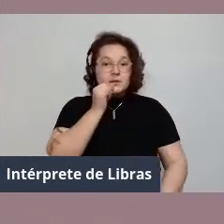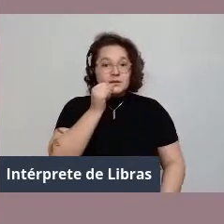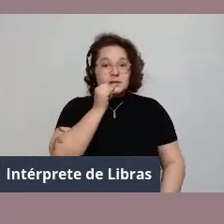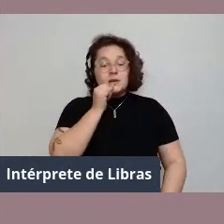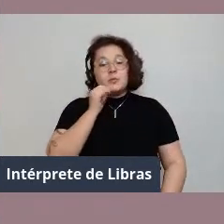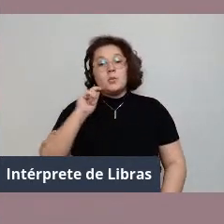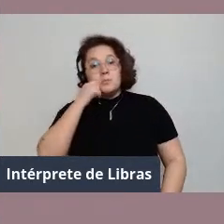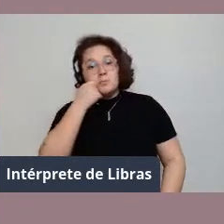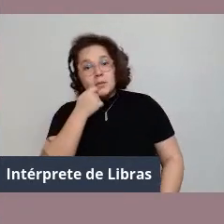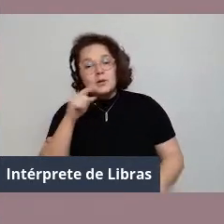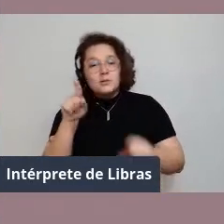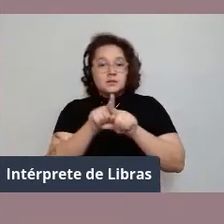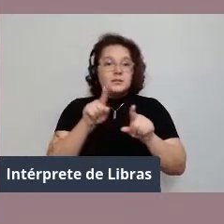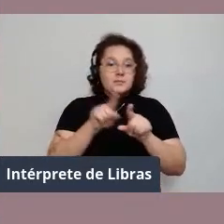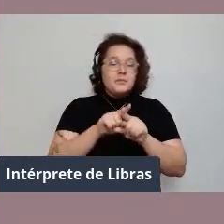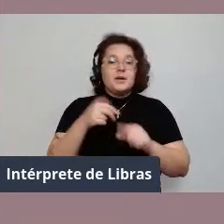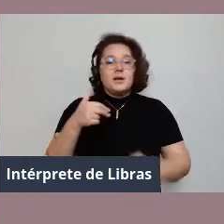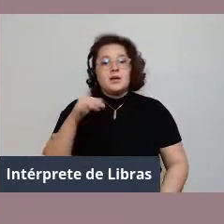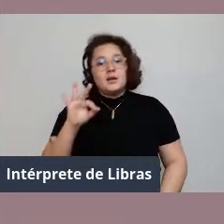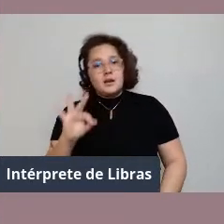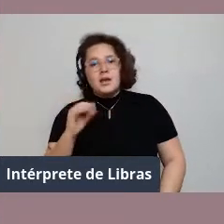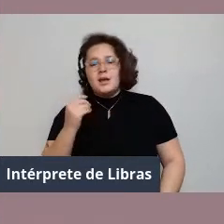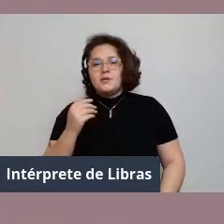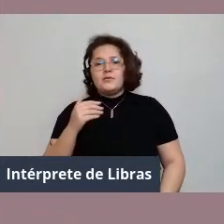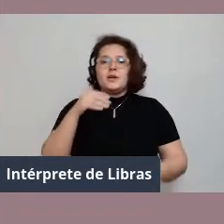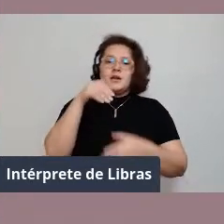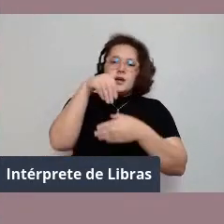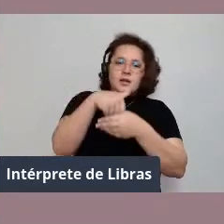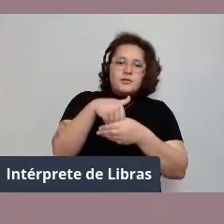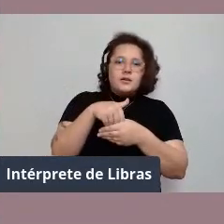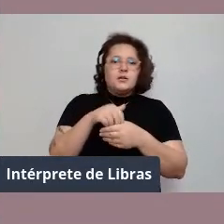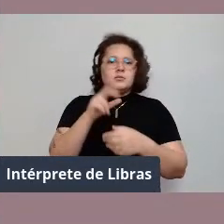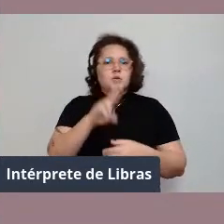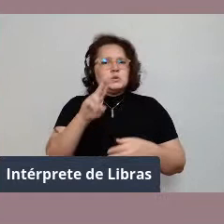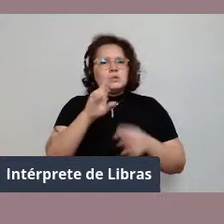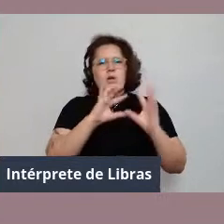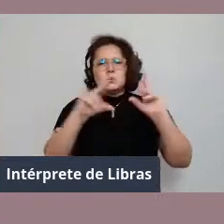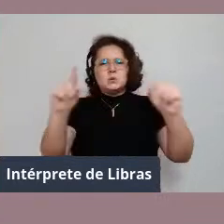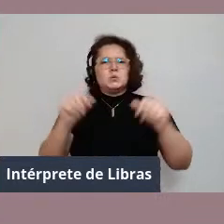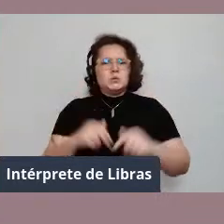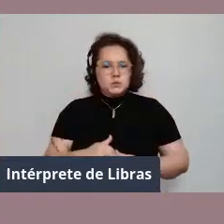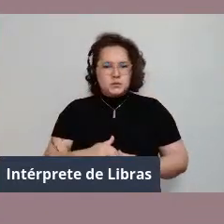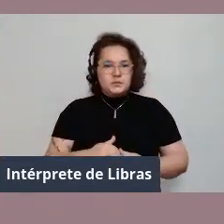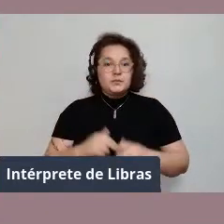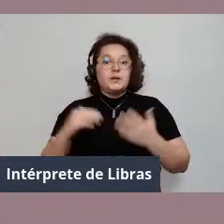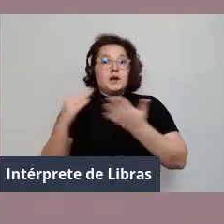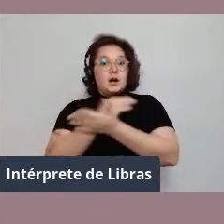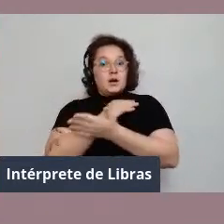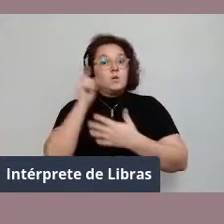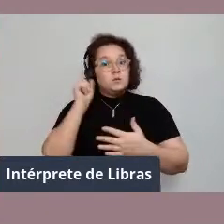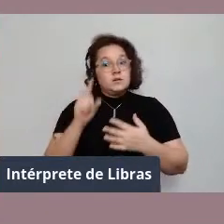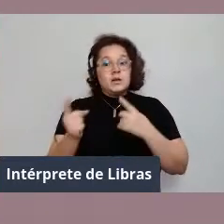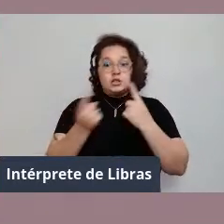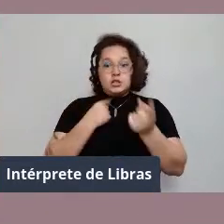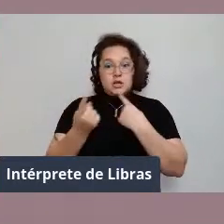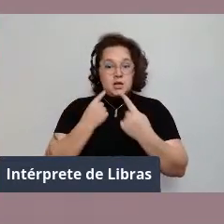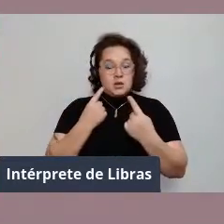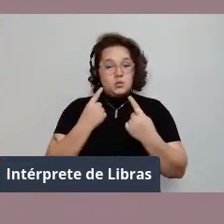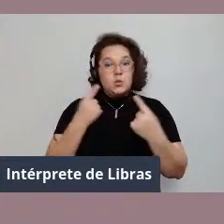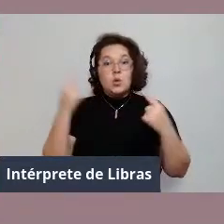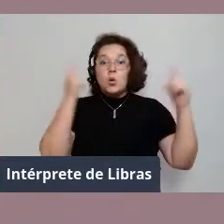verso de nota fiscal, envelope usado, como vocês acabaram de ver, tudo. Alguns eram diálogos.